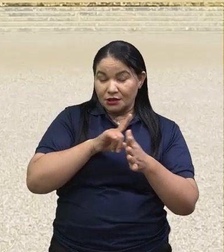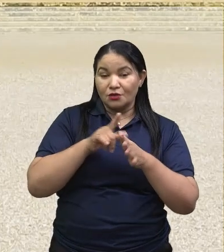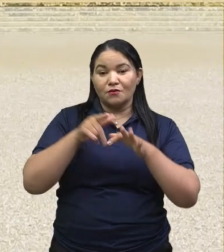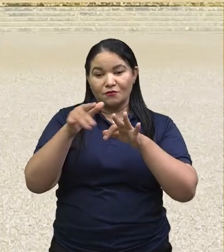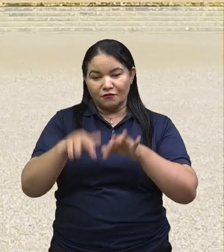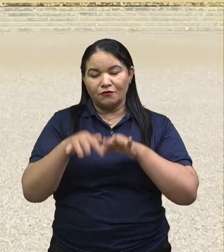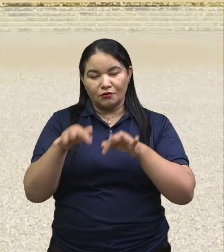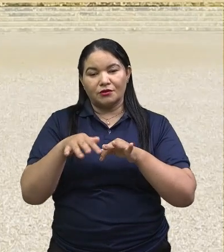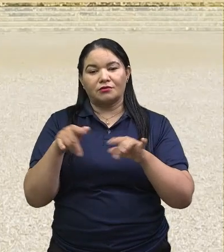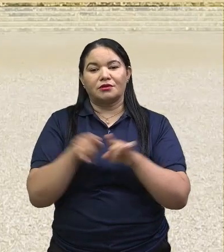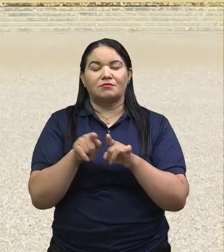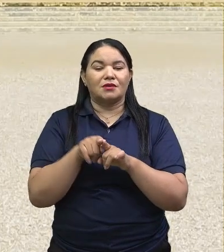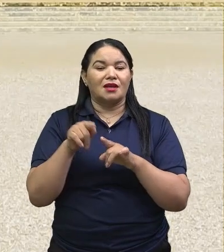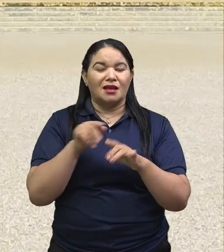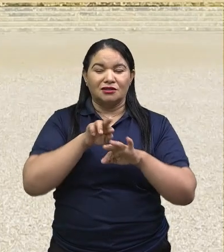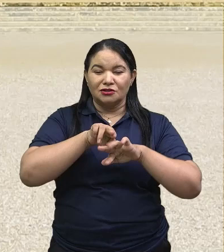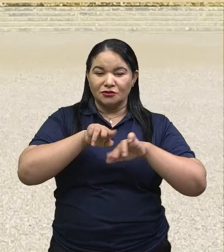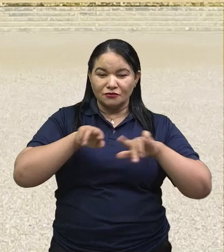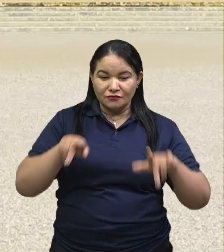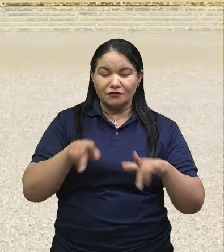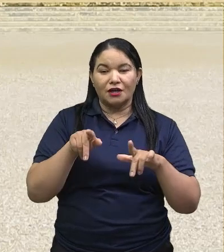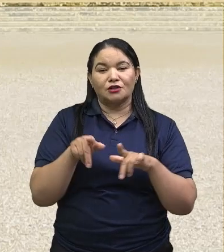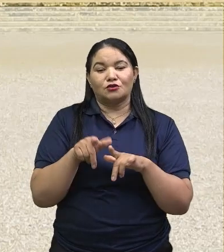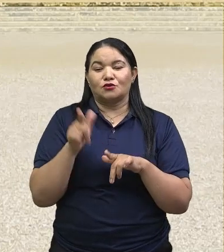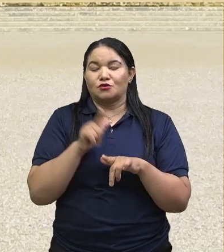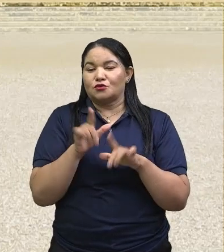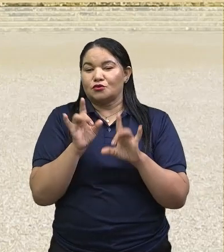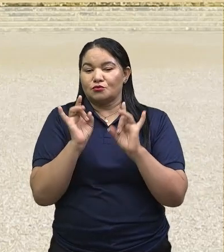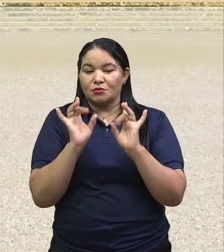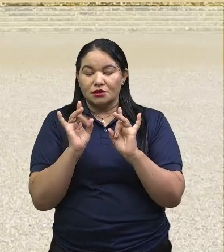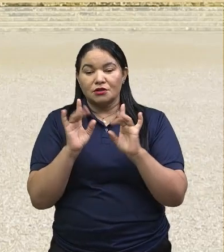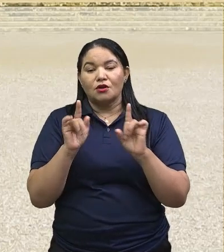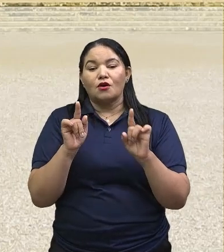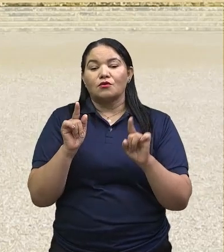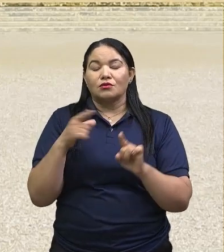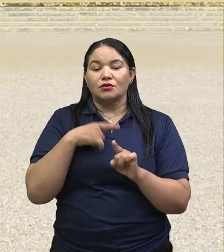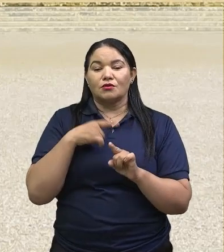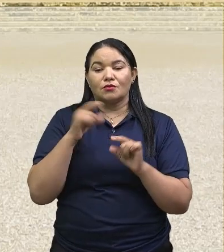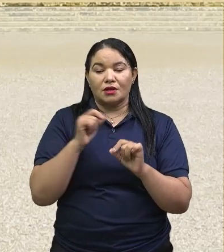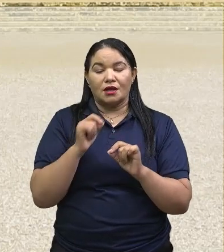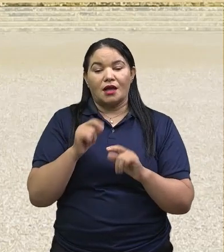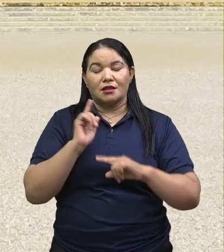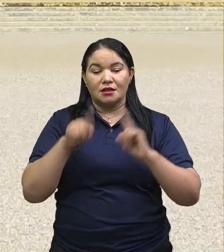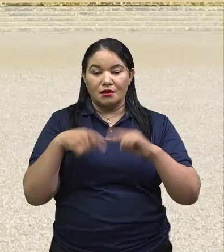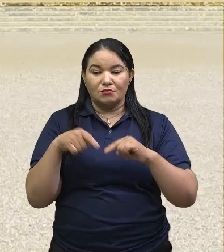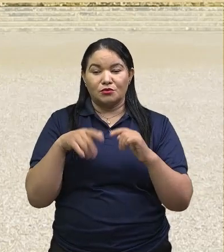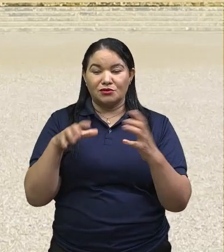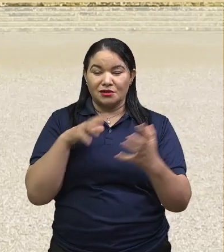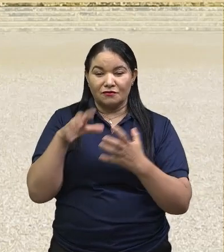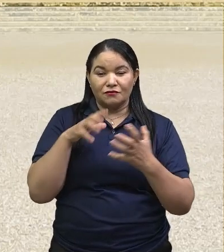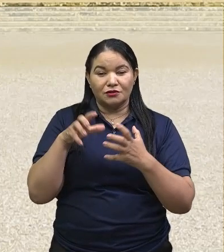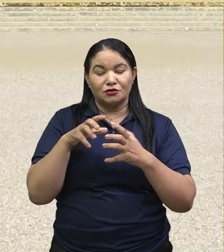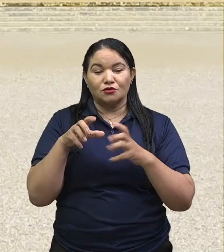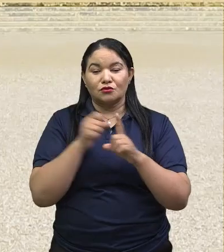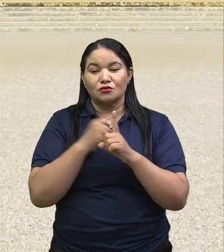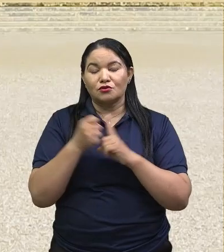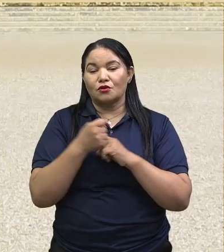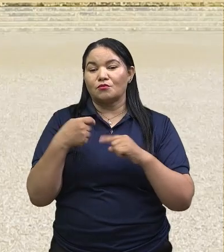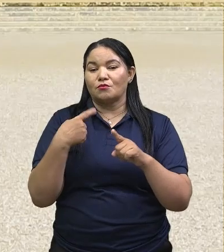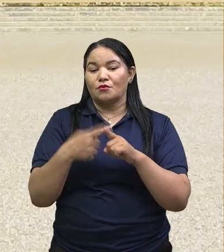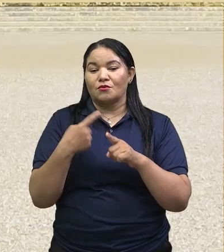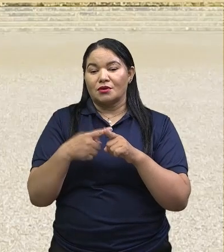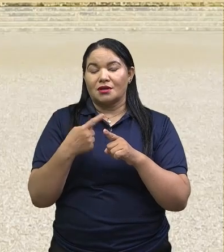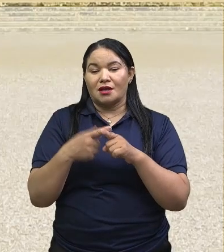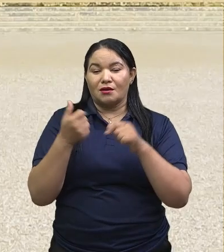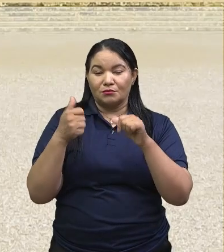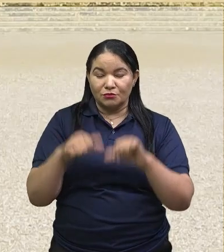de privilégios que vai levar a uma tensão social por conta da grave crise